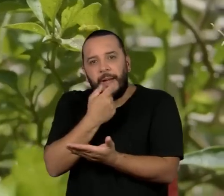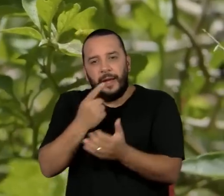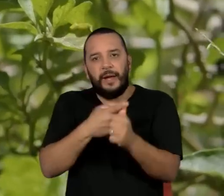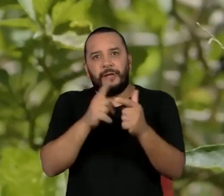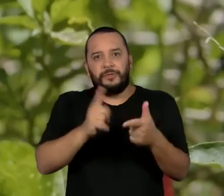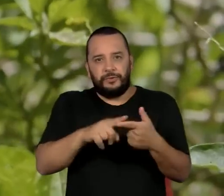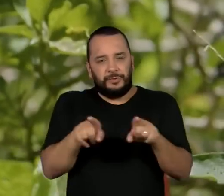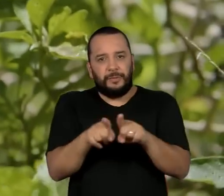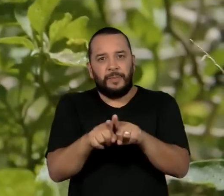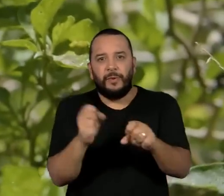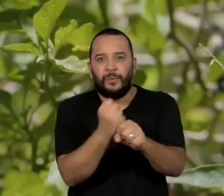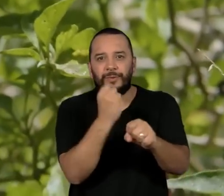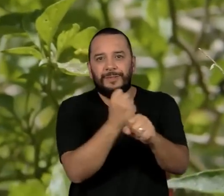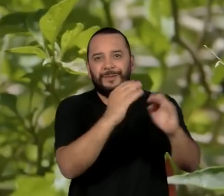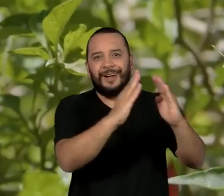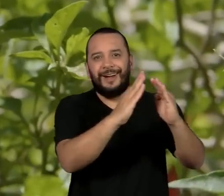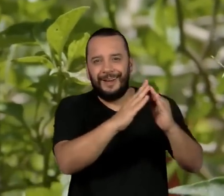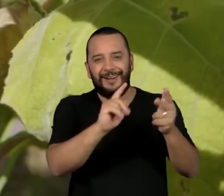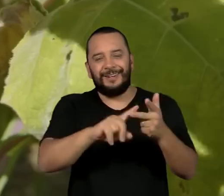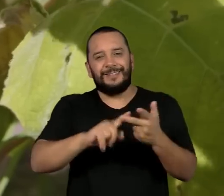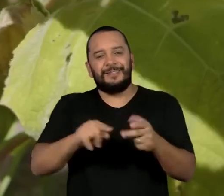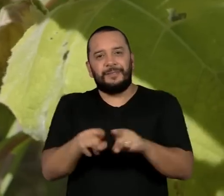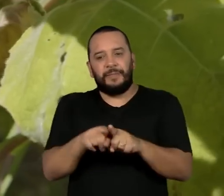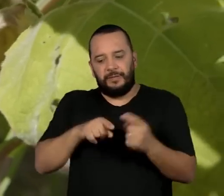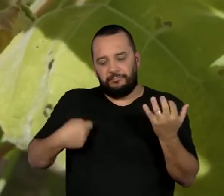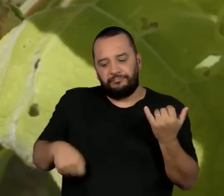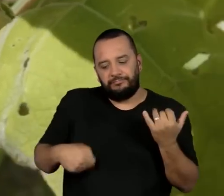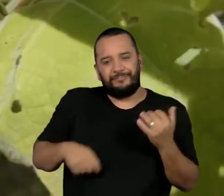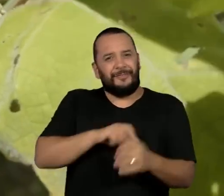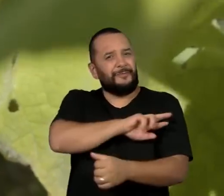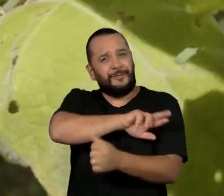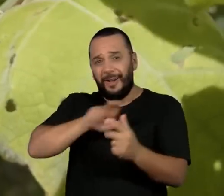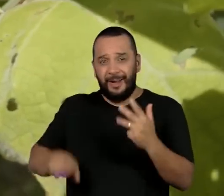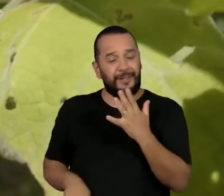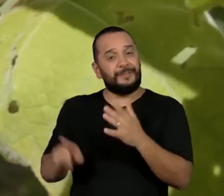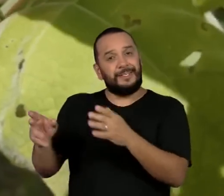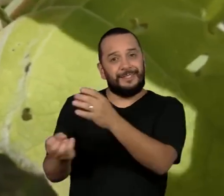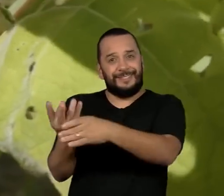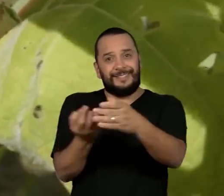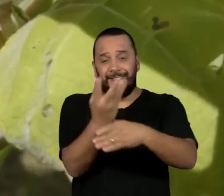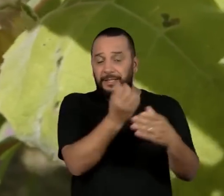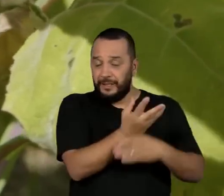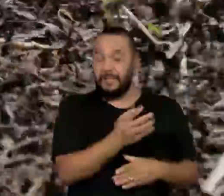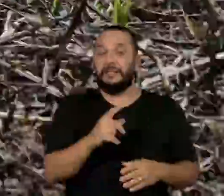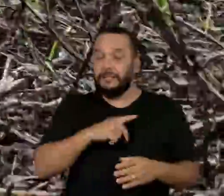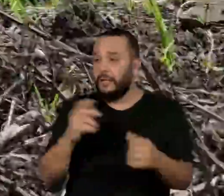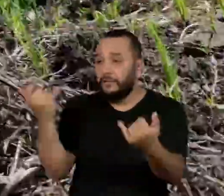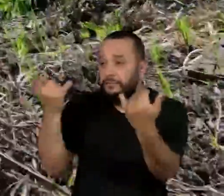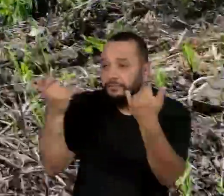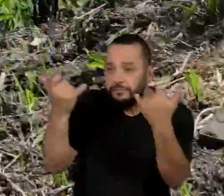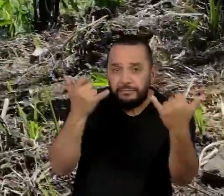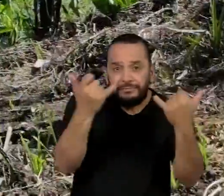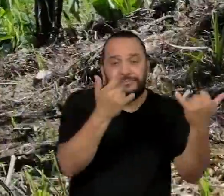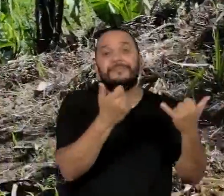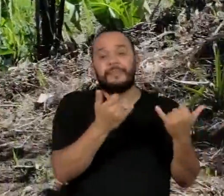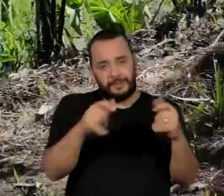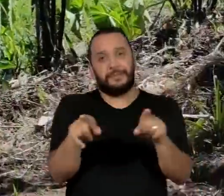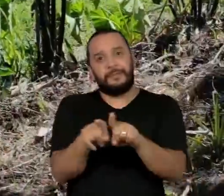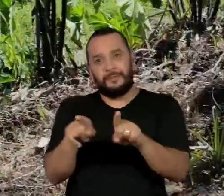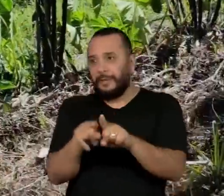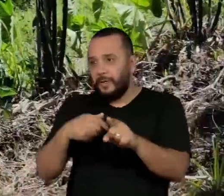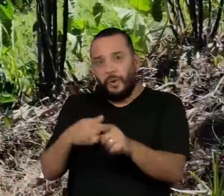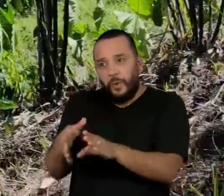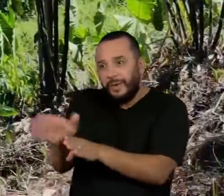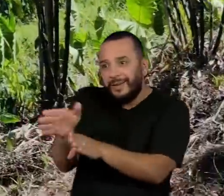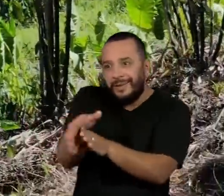de construção de casas, de instrumentos. Então, a ideia é que a gente tivesse uma informação botânica das plantas, né, para orientar esses coletores também na mata,